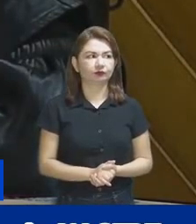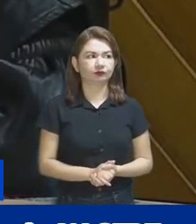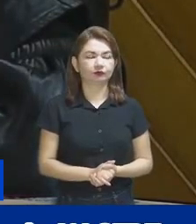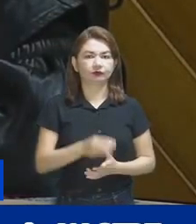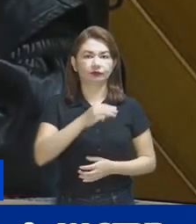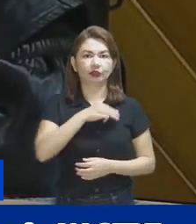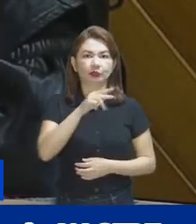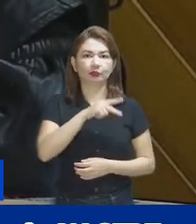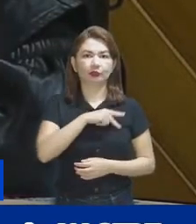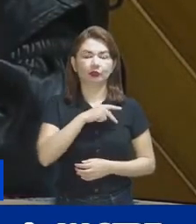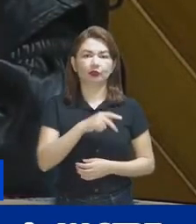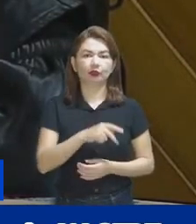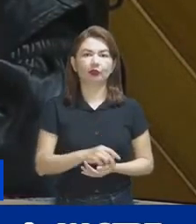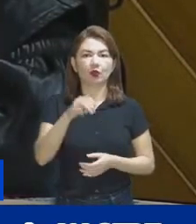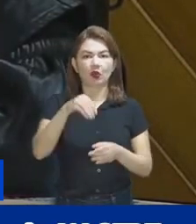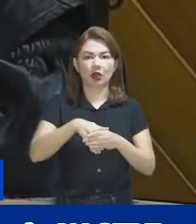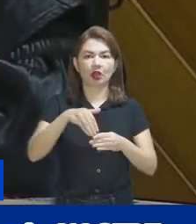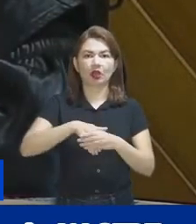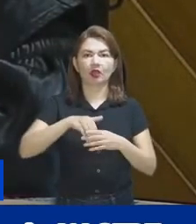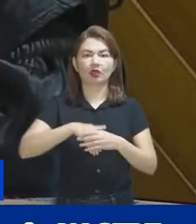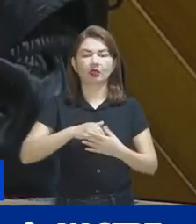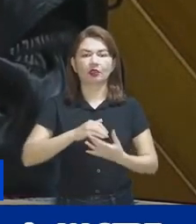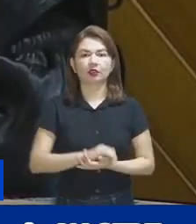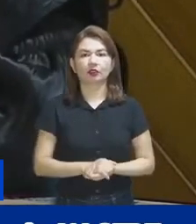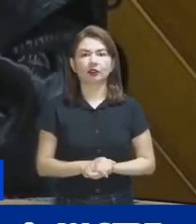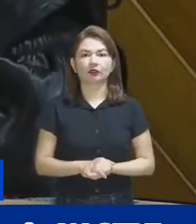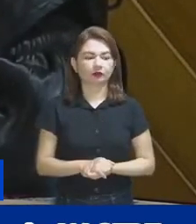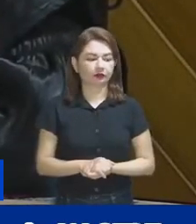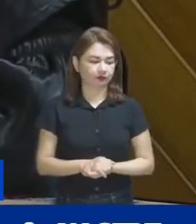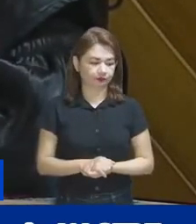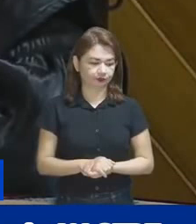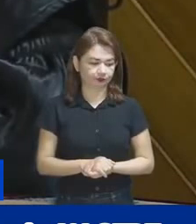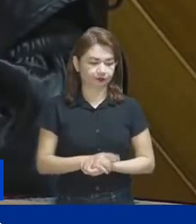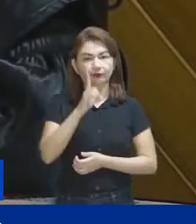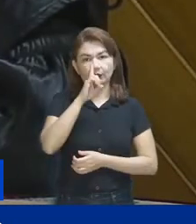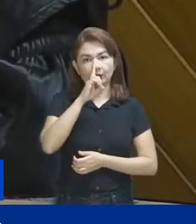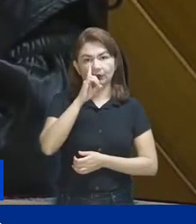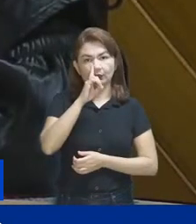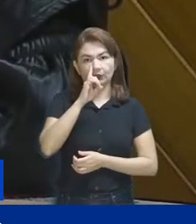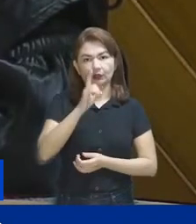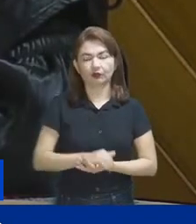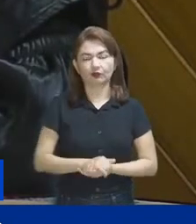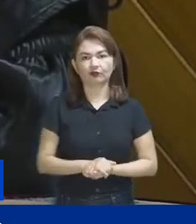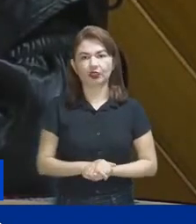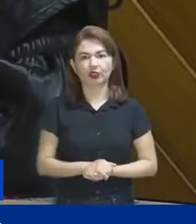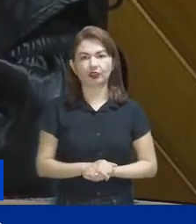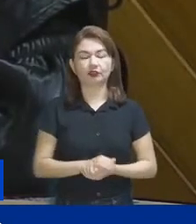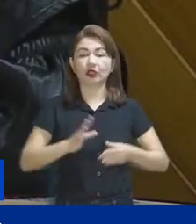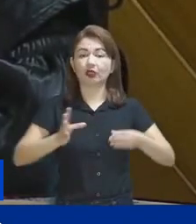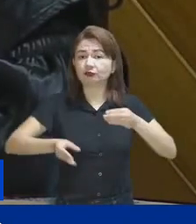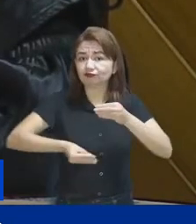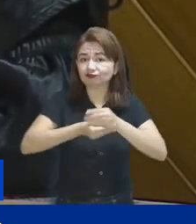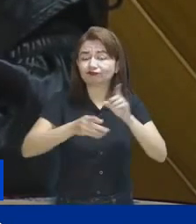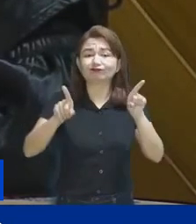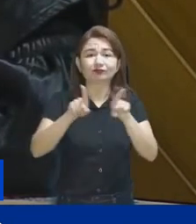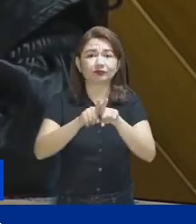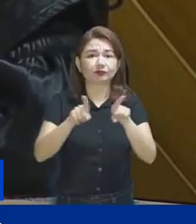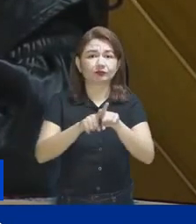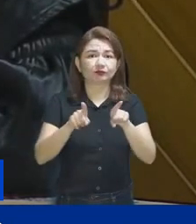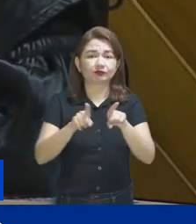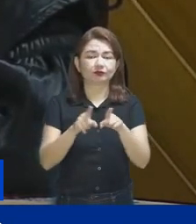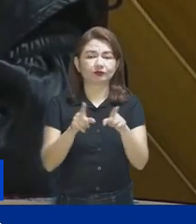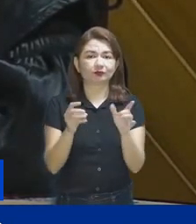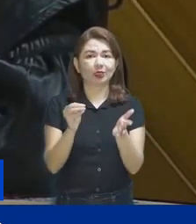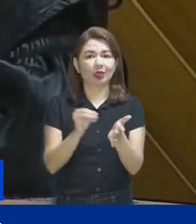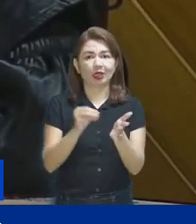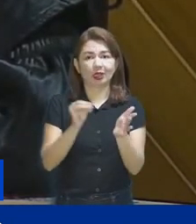Ministério Público Eleitoral apontou as falhas indicadas pelo NACEP e acresceu ainda a irregularidade quanto à